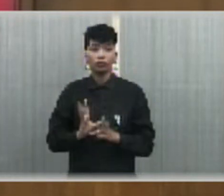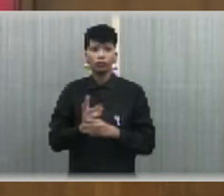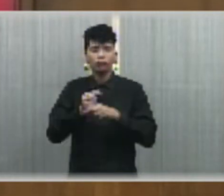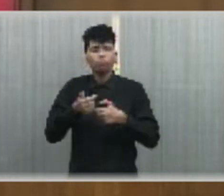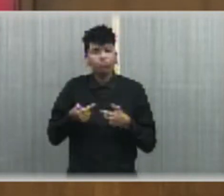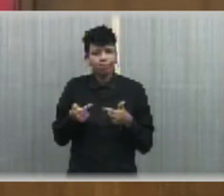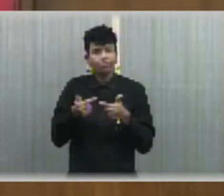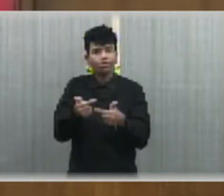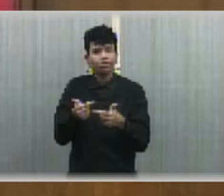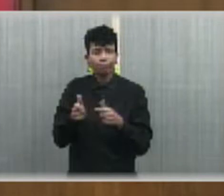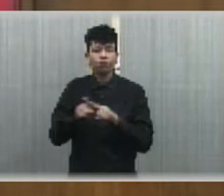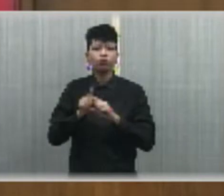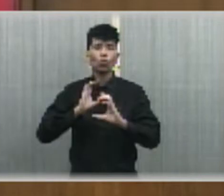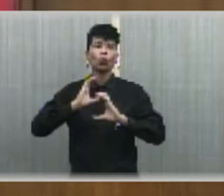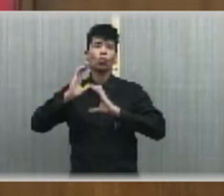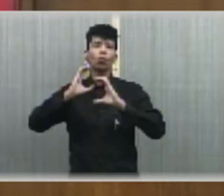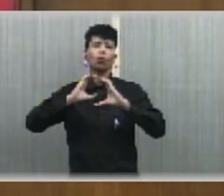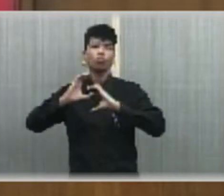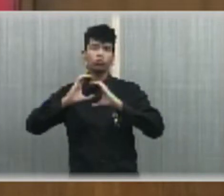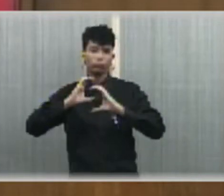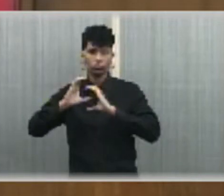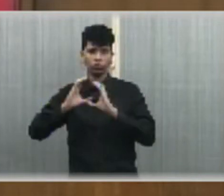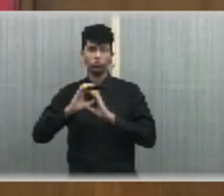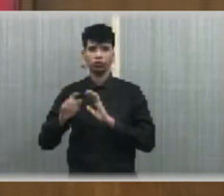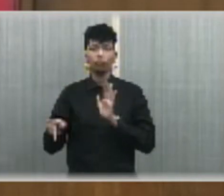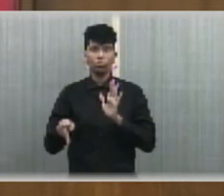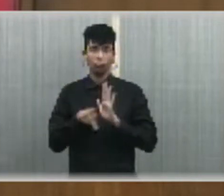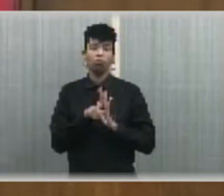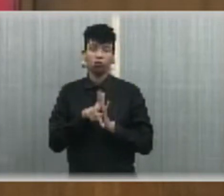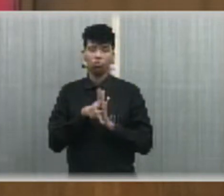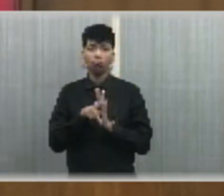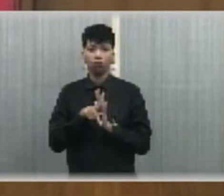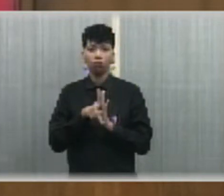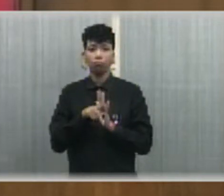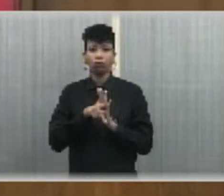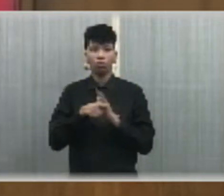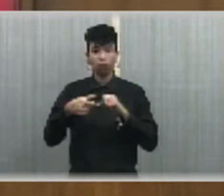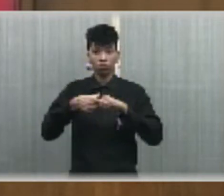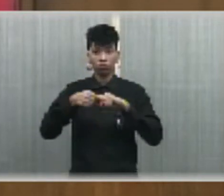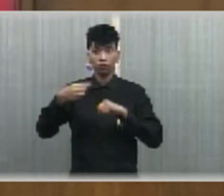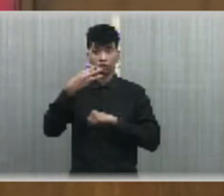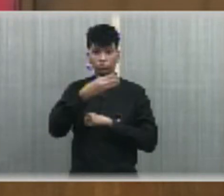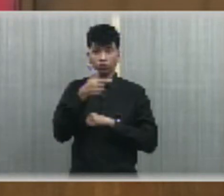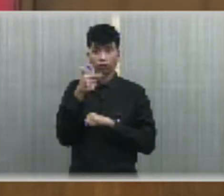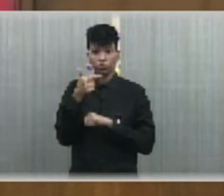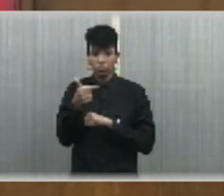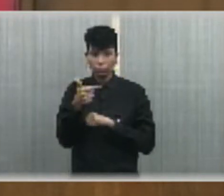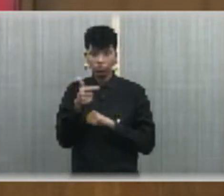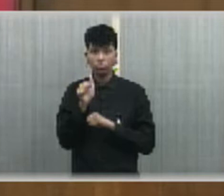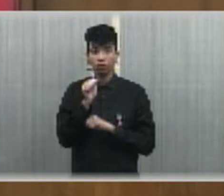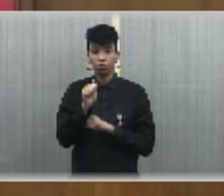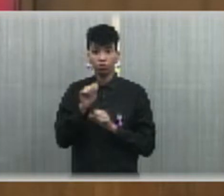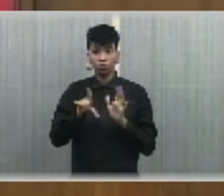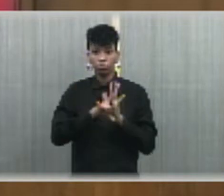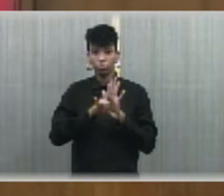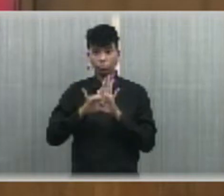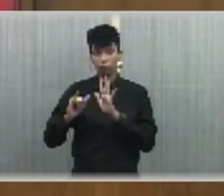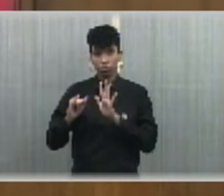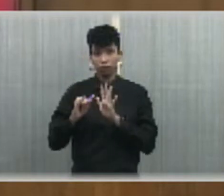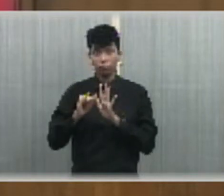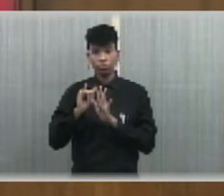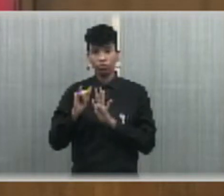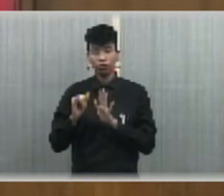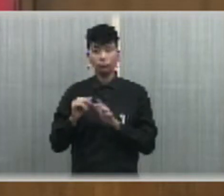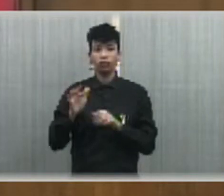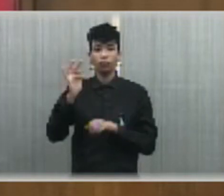serviço de comunicação em cumprimento ao disposto no artigo 32A da Lei Complementar Federal